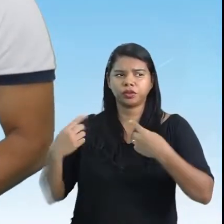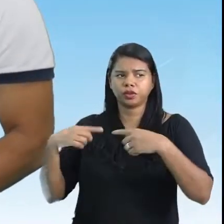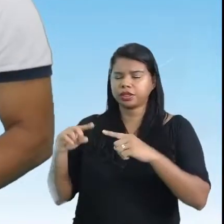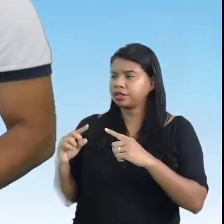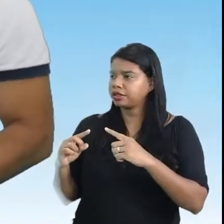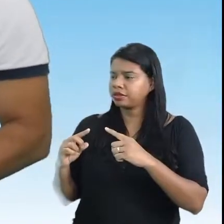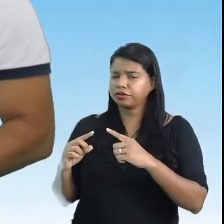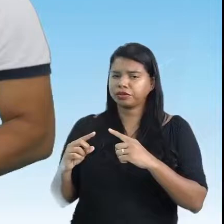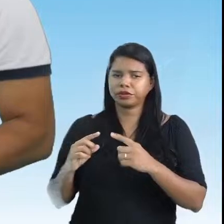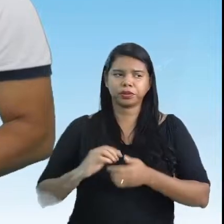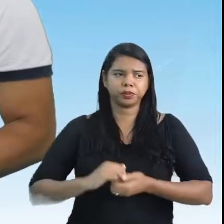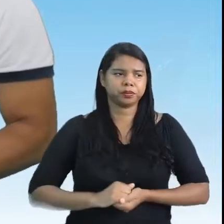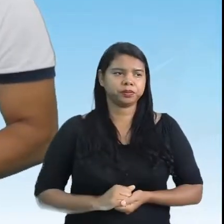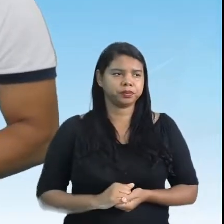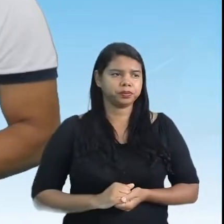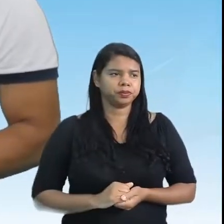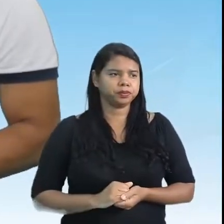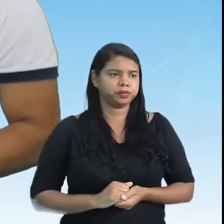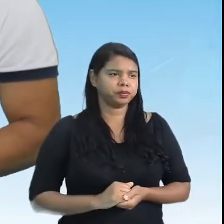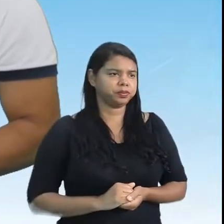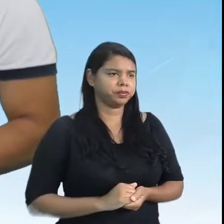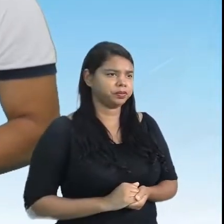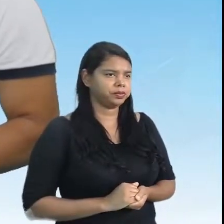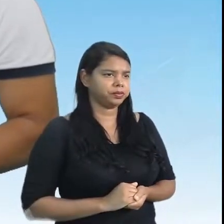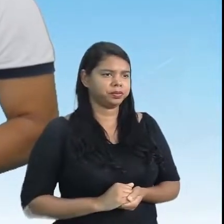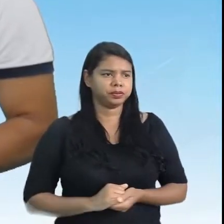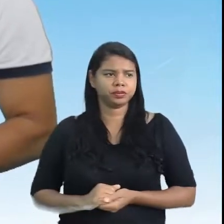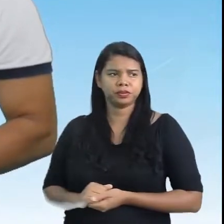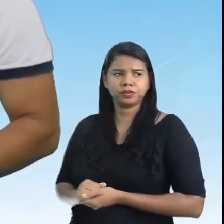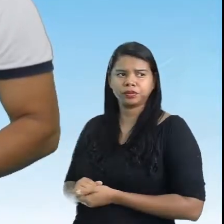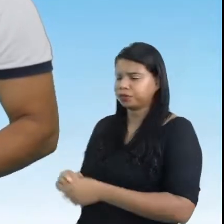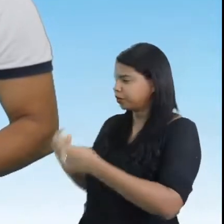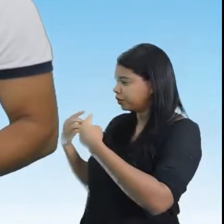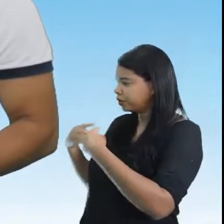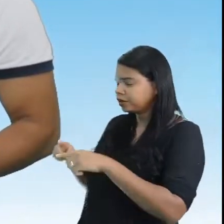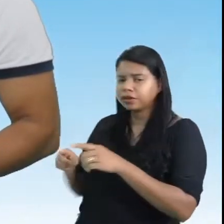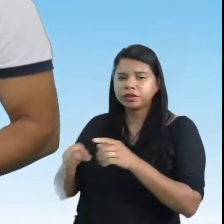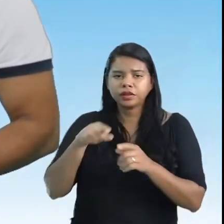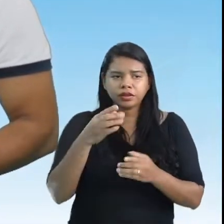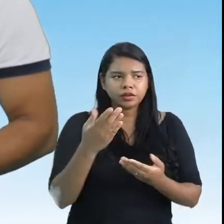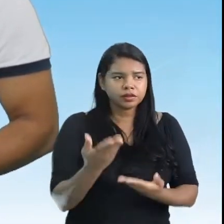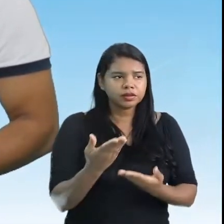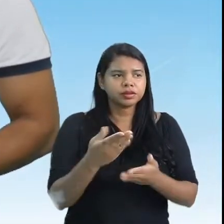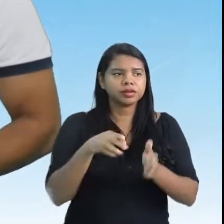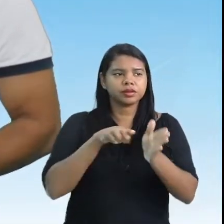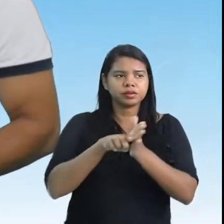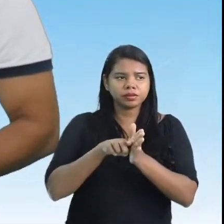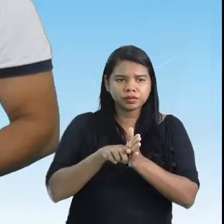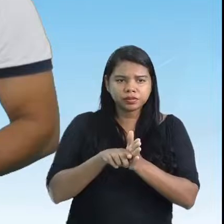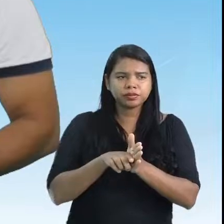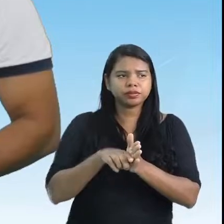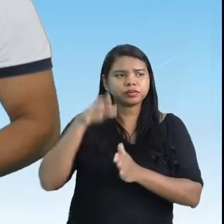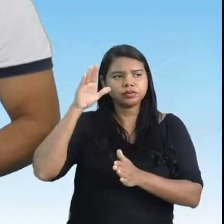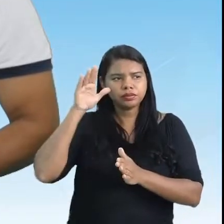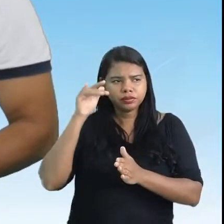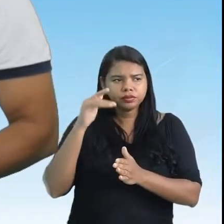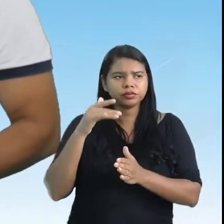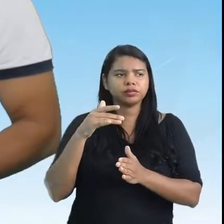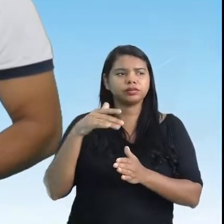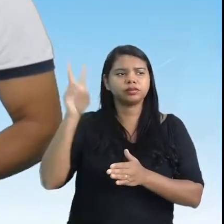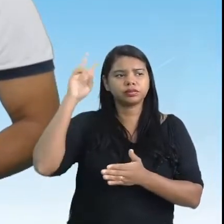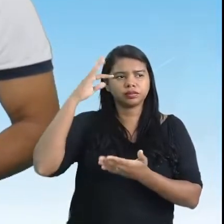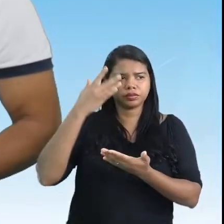meu. Eu gostaria que o nosso estudante ele pesquisasse um pouco da história, porque aqui nós estamos vendo a